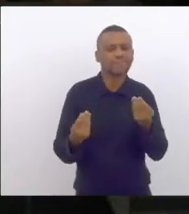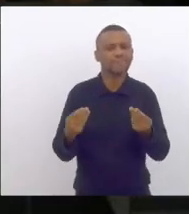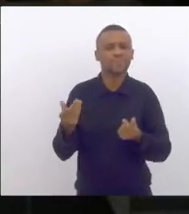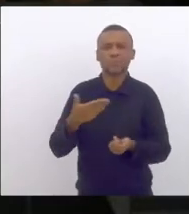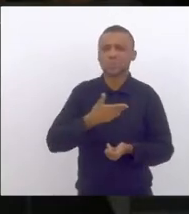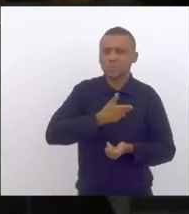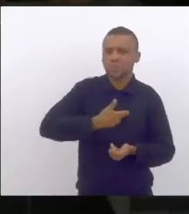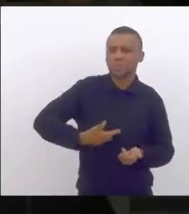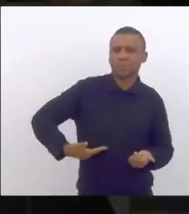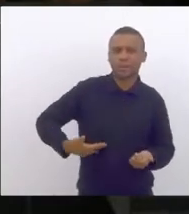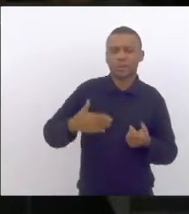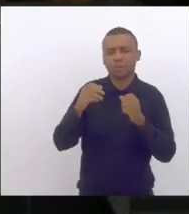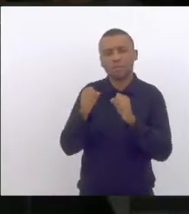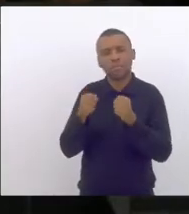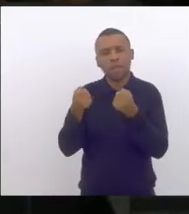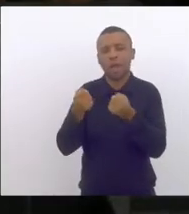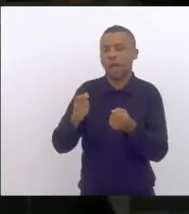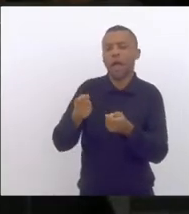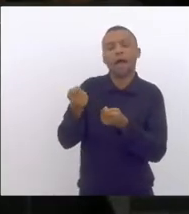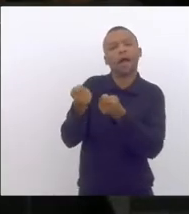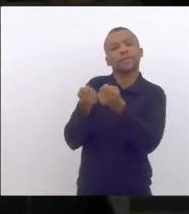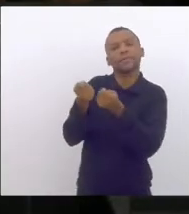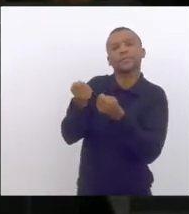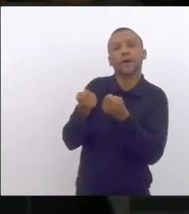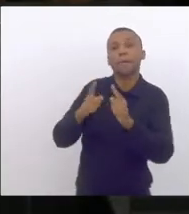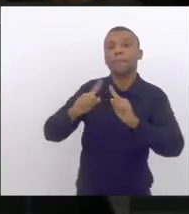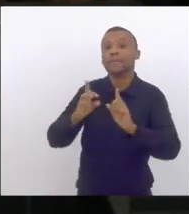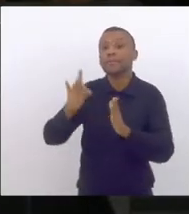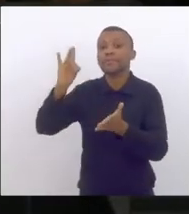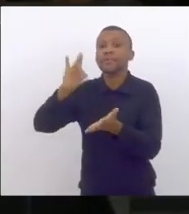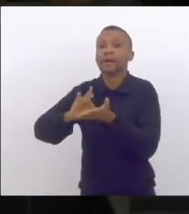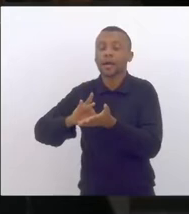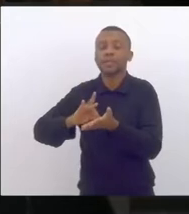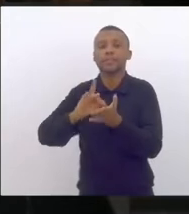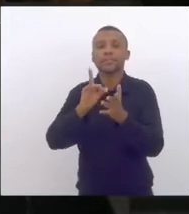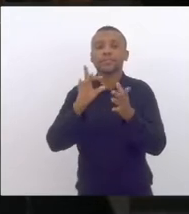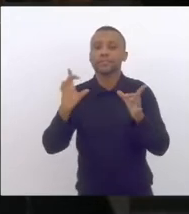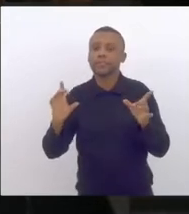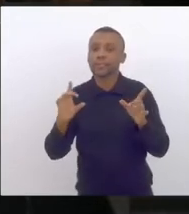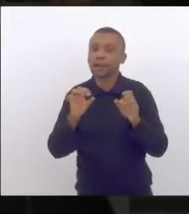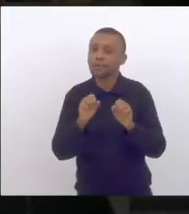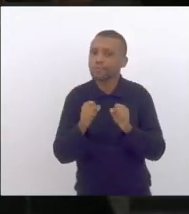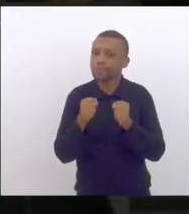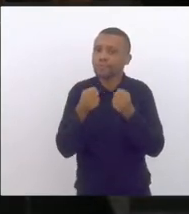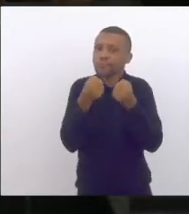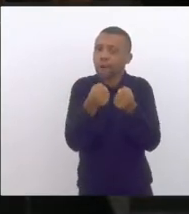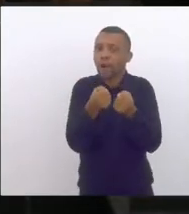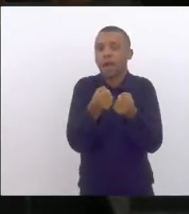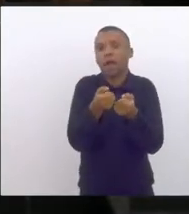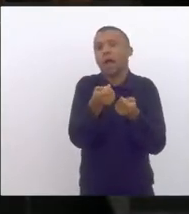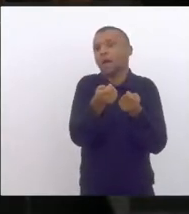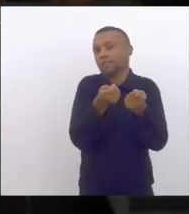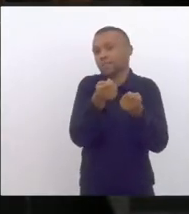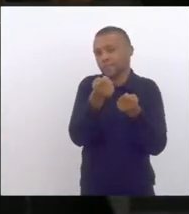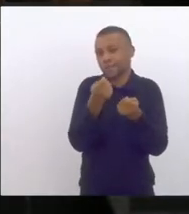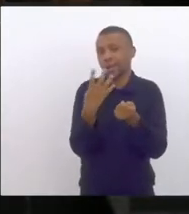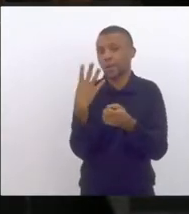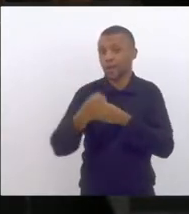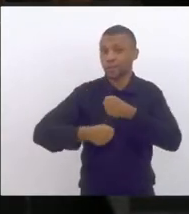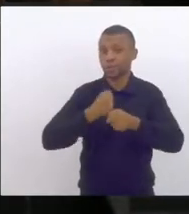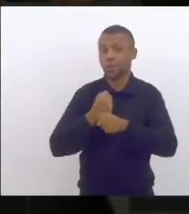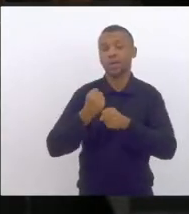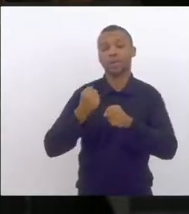governo dedicado à gestão quando na verdade deveria estar checada a gestão dedicada à gestão durante os quatro anos